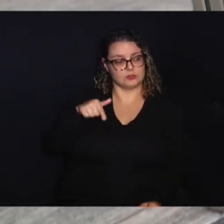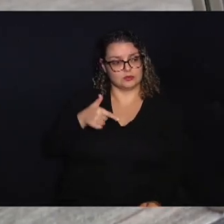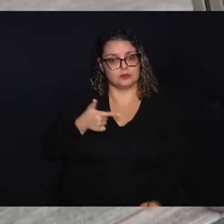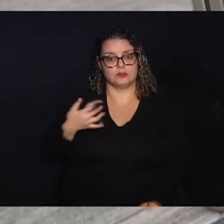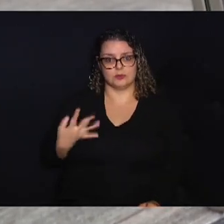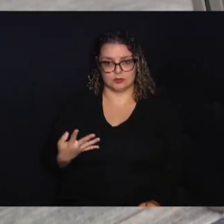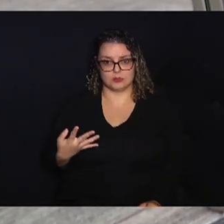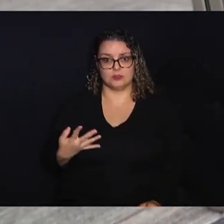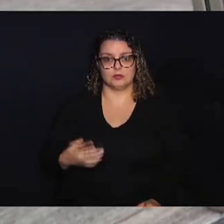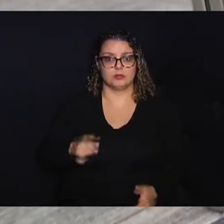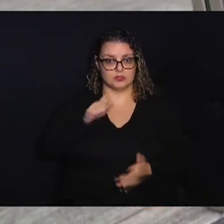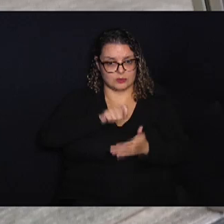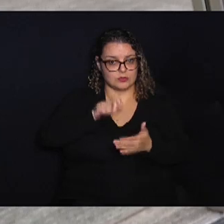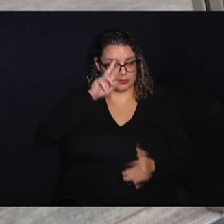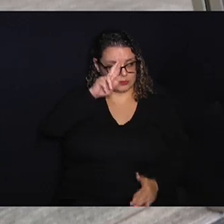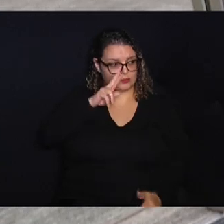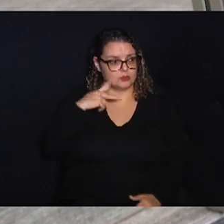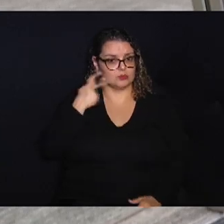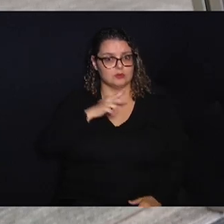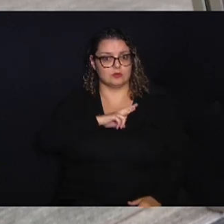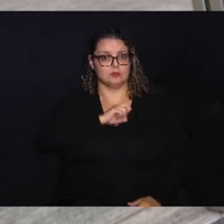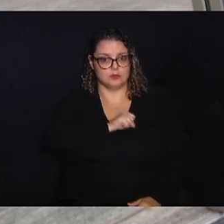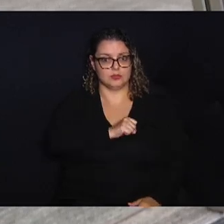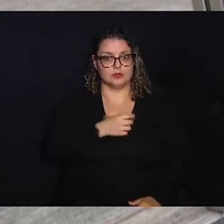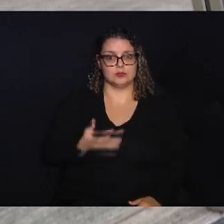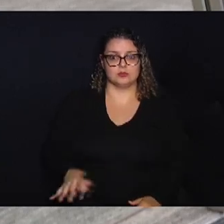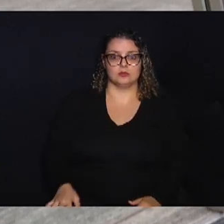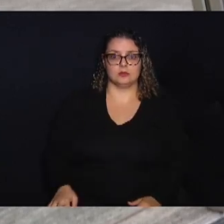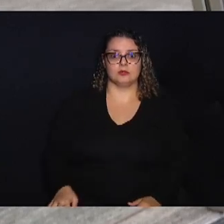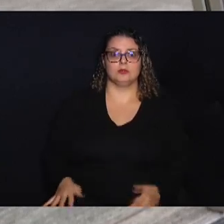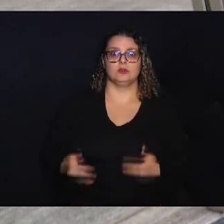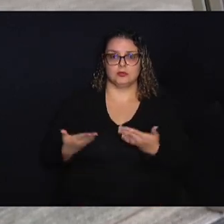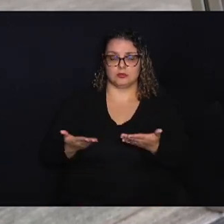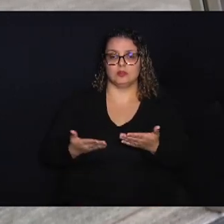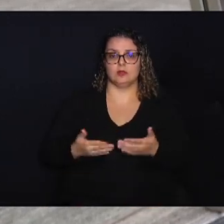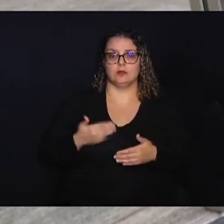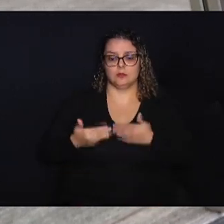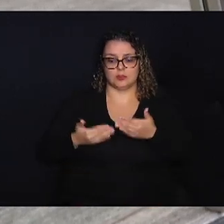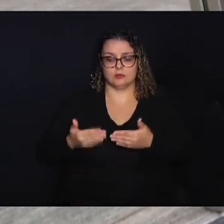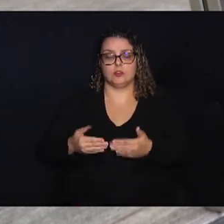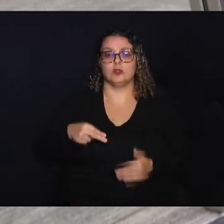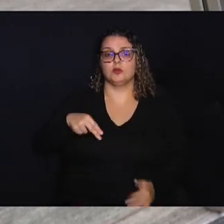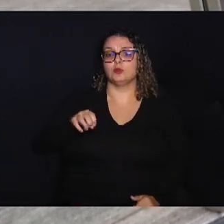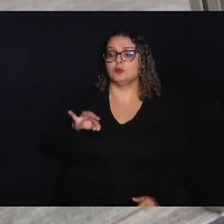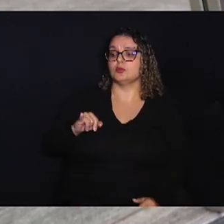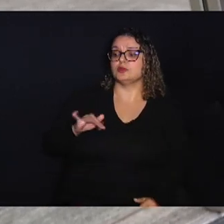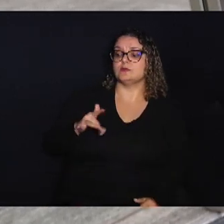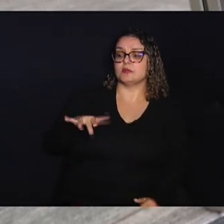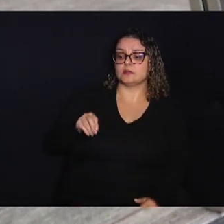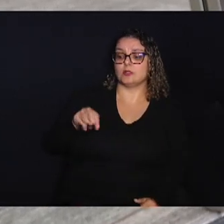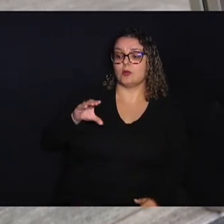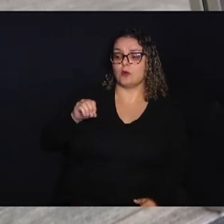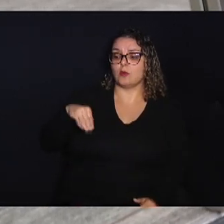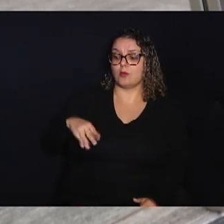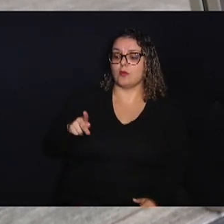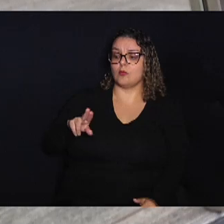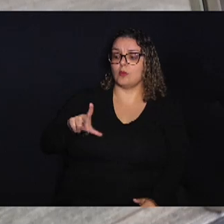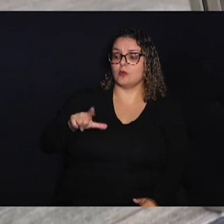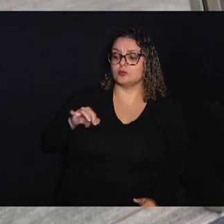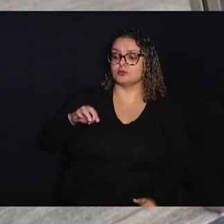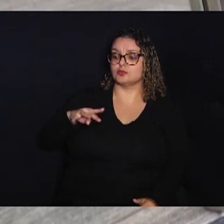2024, né, de autoria do vereador Luiz Rossini, que estabelece o procedimento de notificação compulsória dos casos de intoxicação